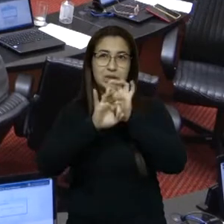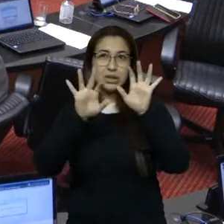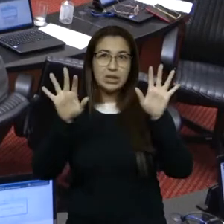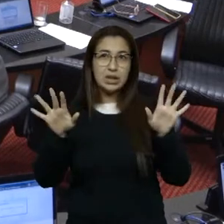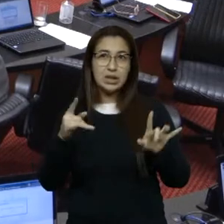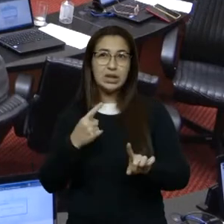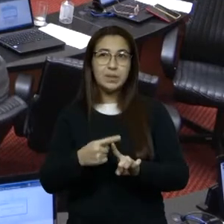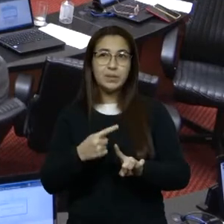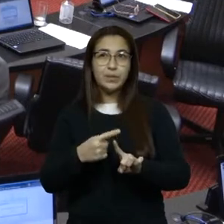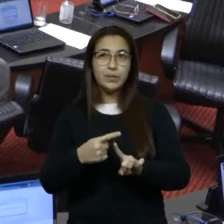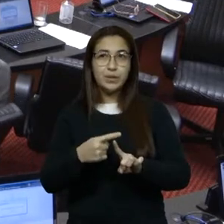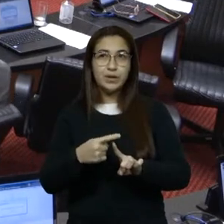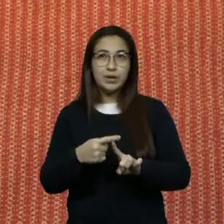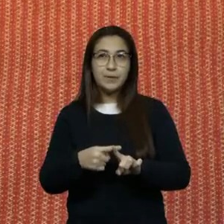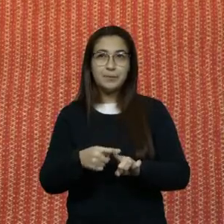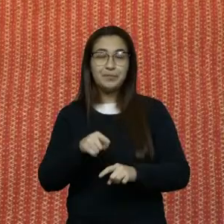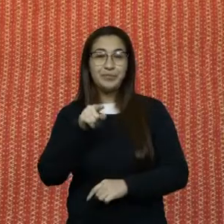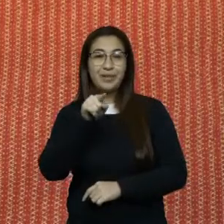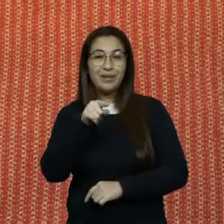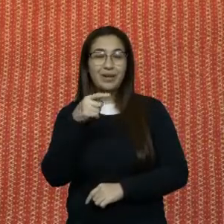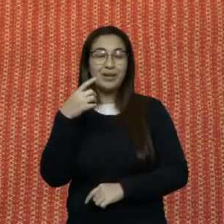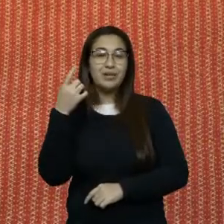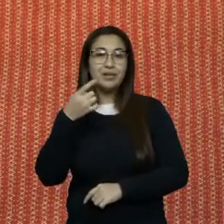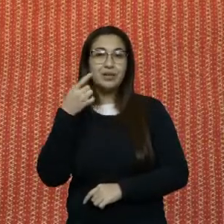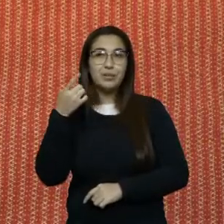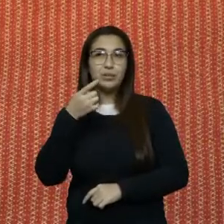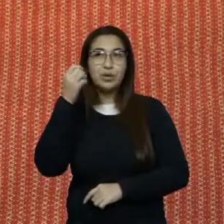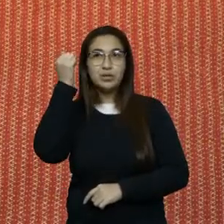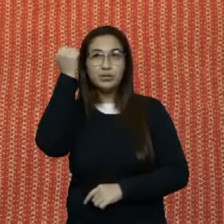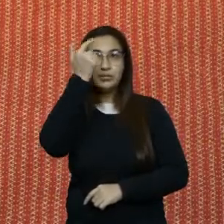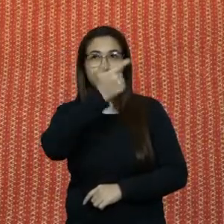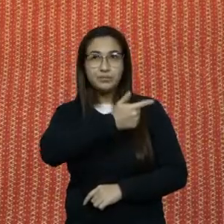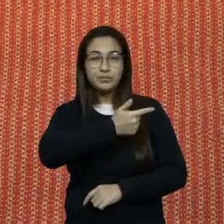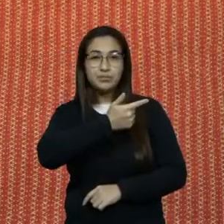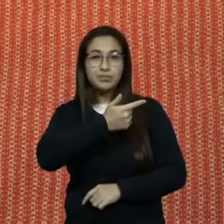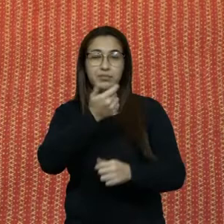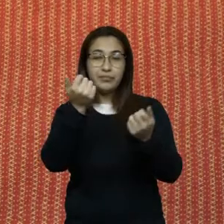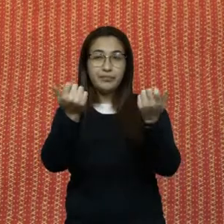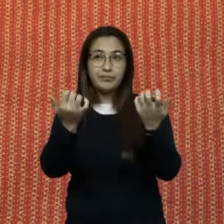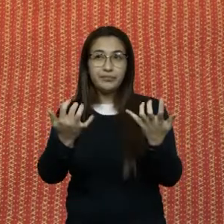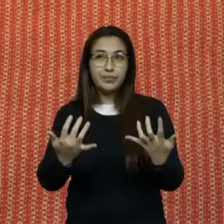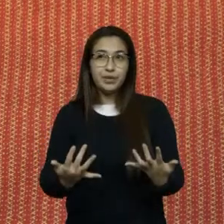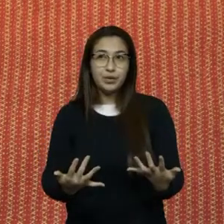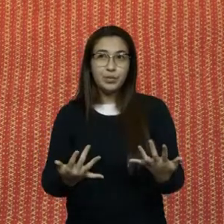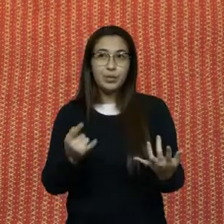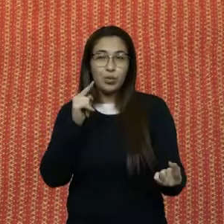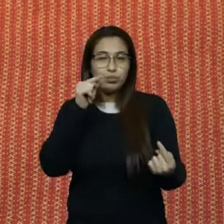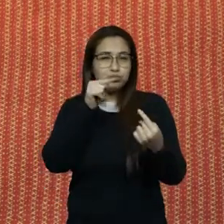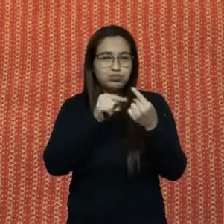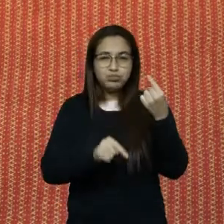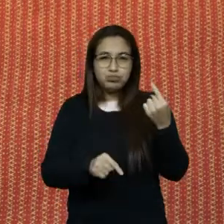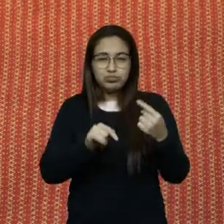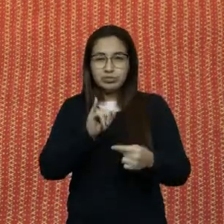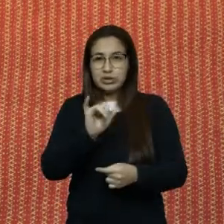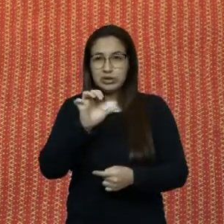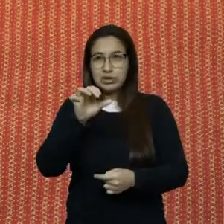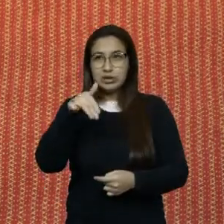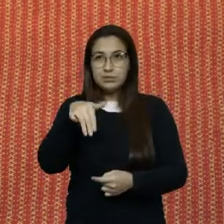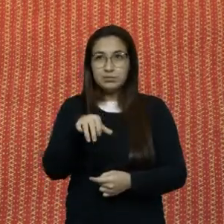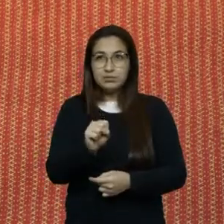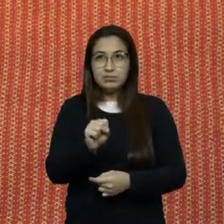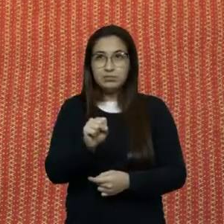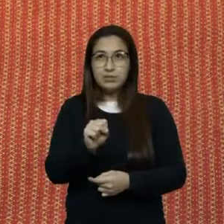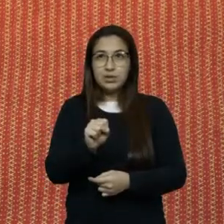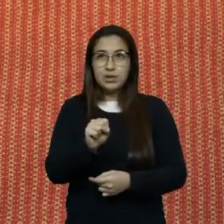a fala do deputado Altair Silva que disse que não se aplica esse MS sobre